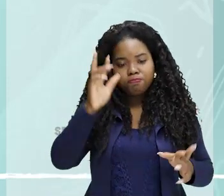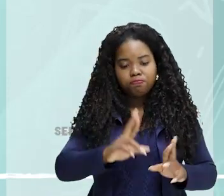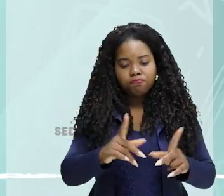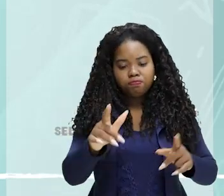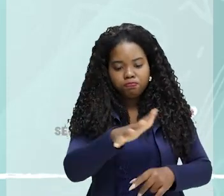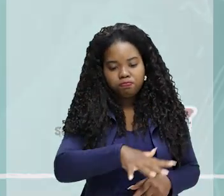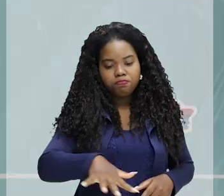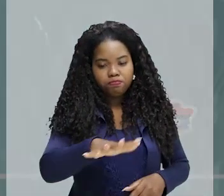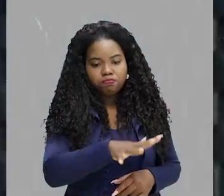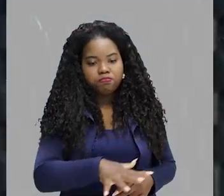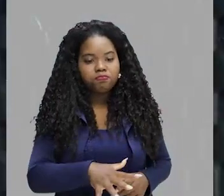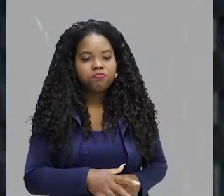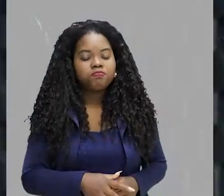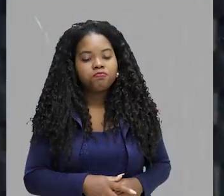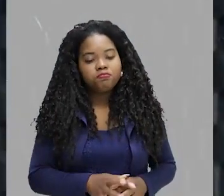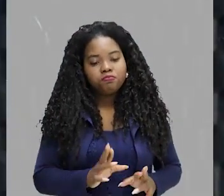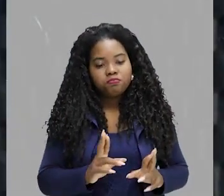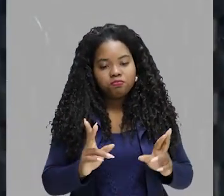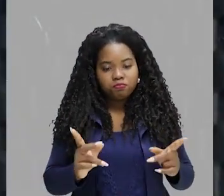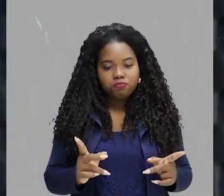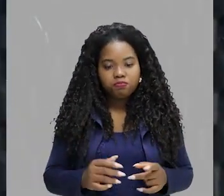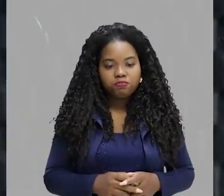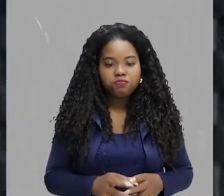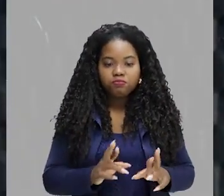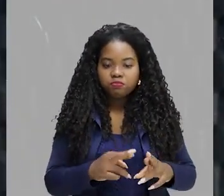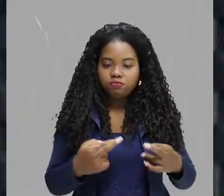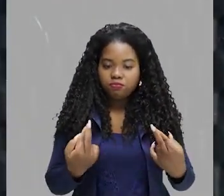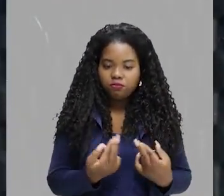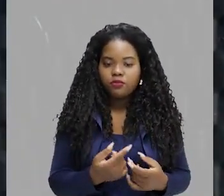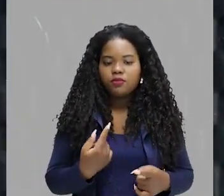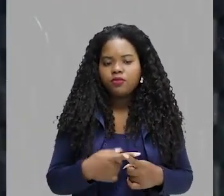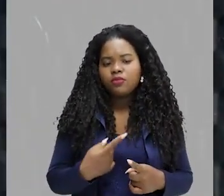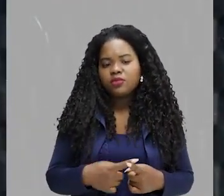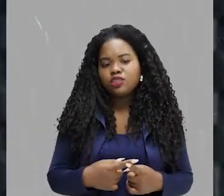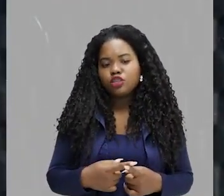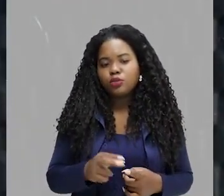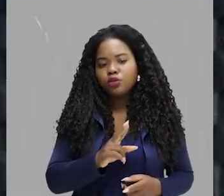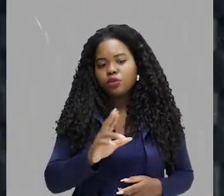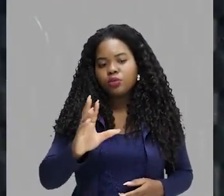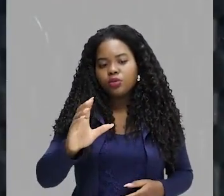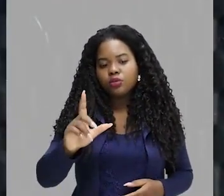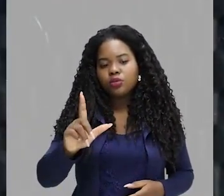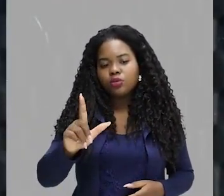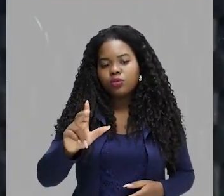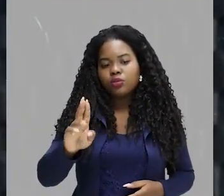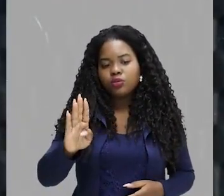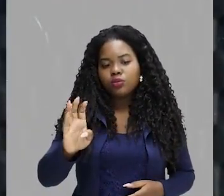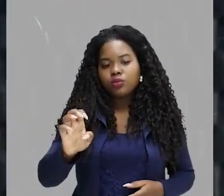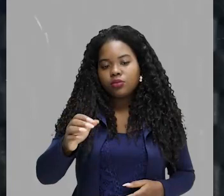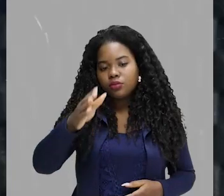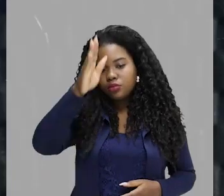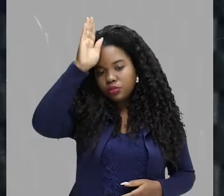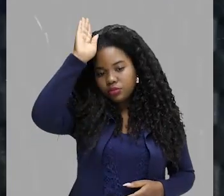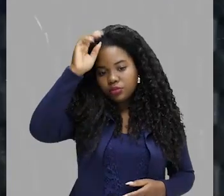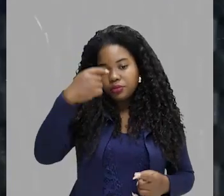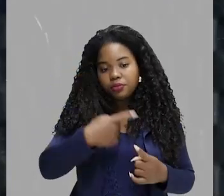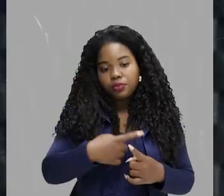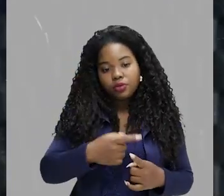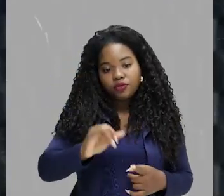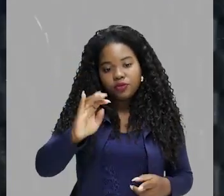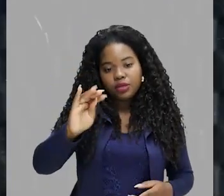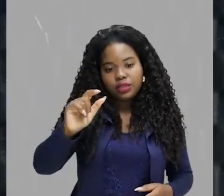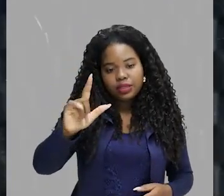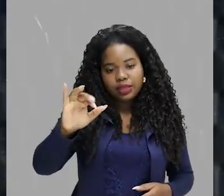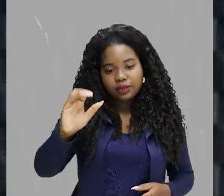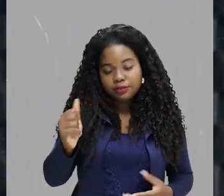Ali nesse congresso, chamado Clube de Roma. Professor, por que o nome é Clube de Roma? Porque foi em Roma, lá na Itália, né? Então